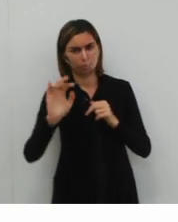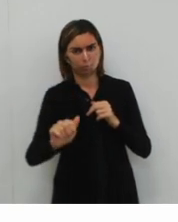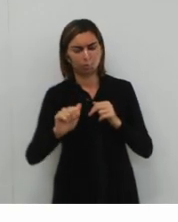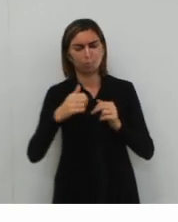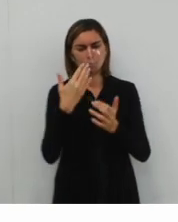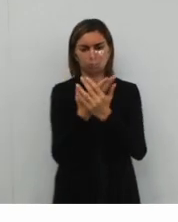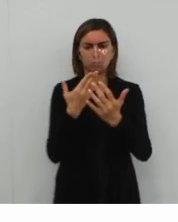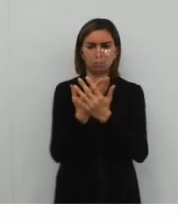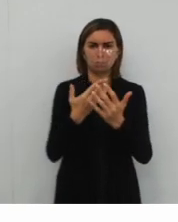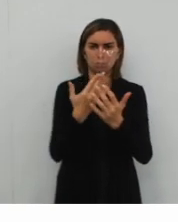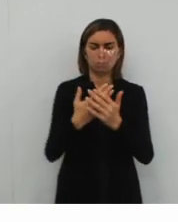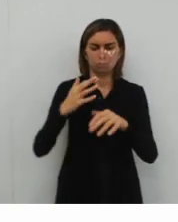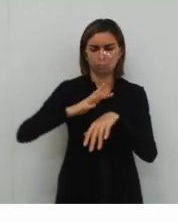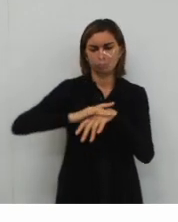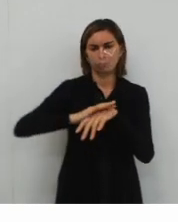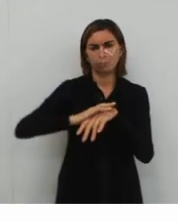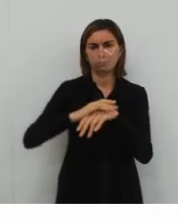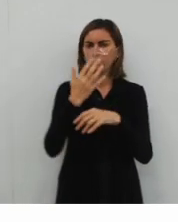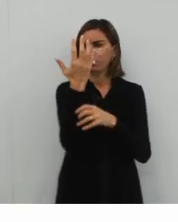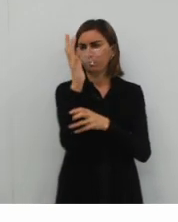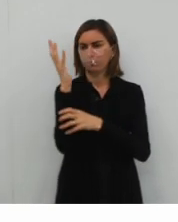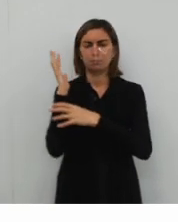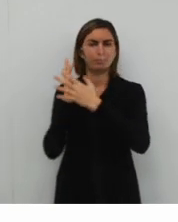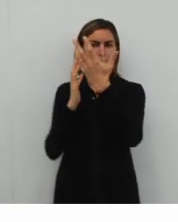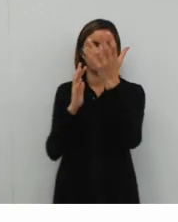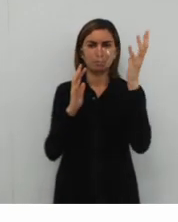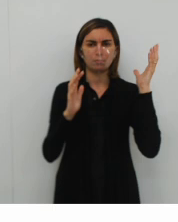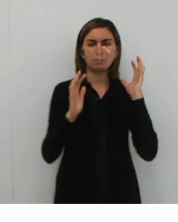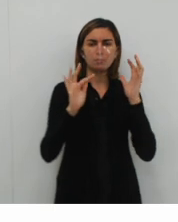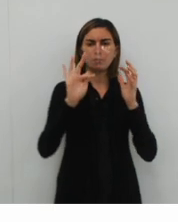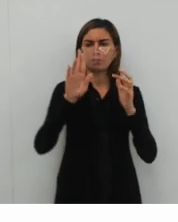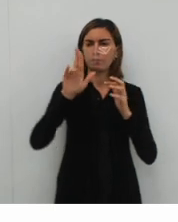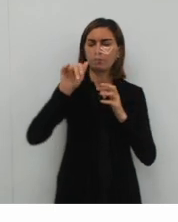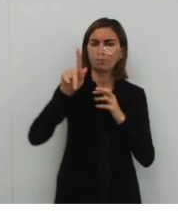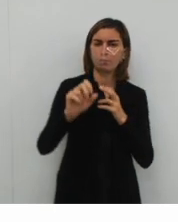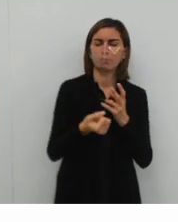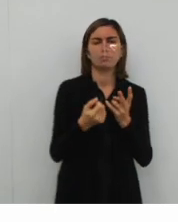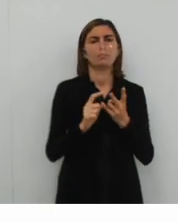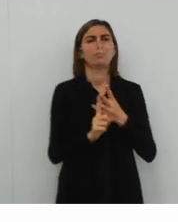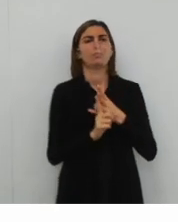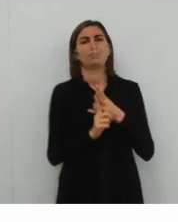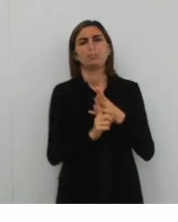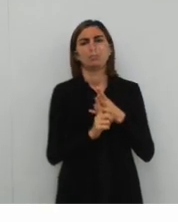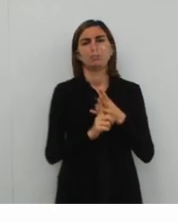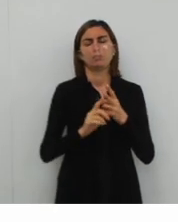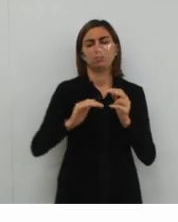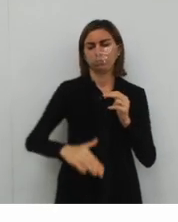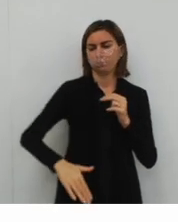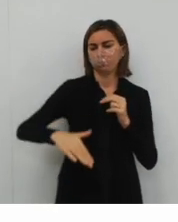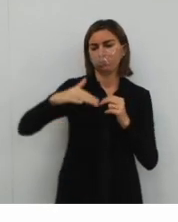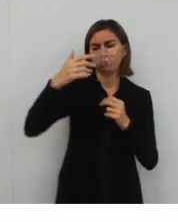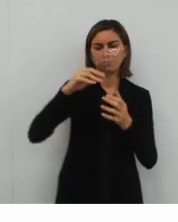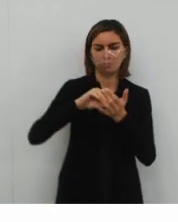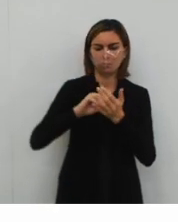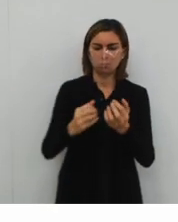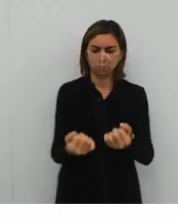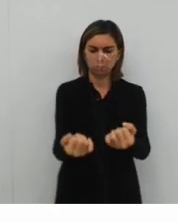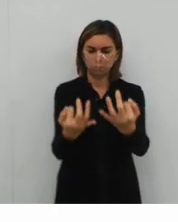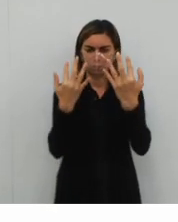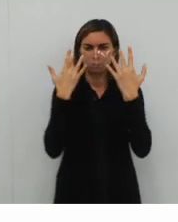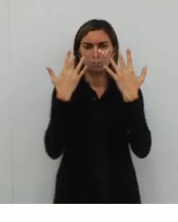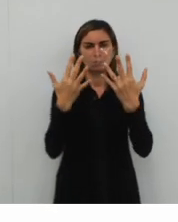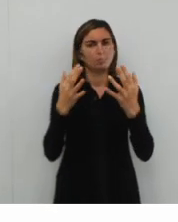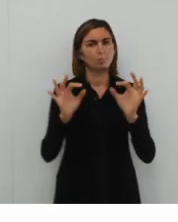que estuda as doenças das plantas, tá? Fungos, mau crescimento e aí vai,